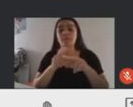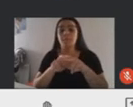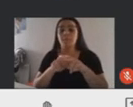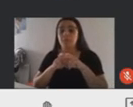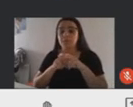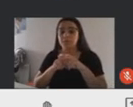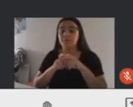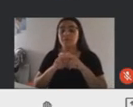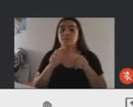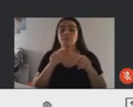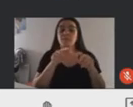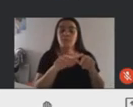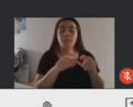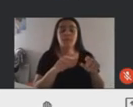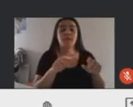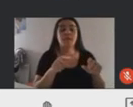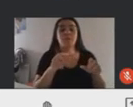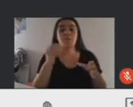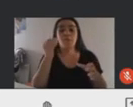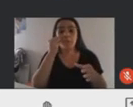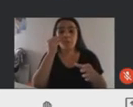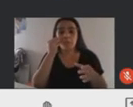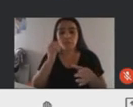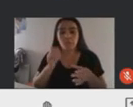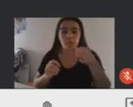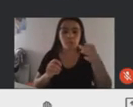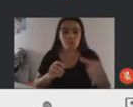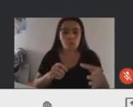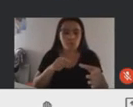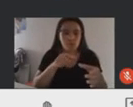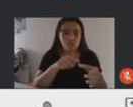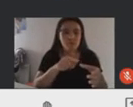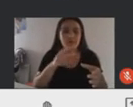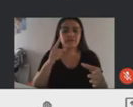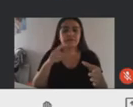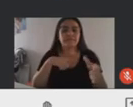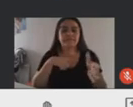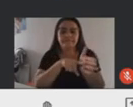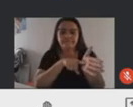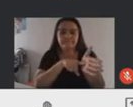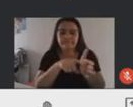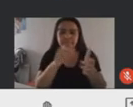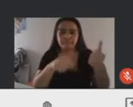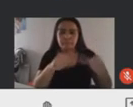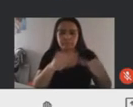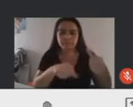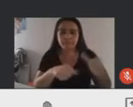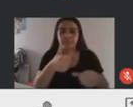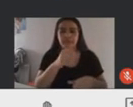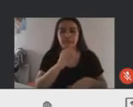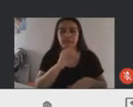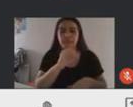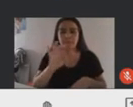introdução da amostra, né, do nosso analito, de 100%. Esse trabalho aqui a gente fez com